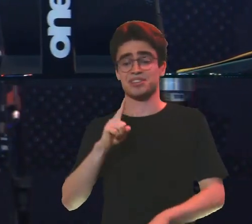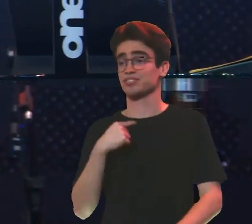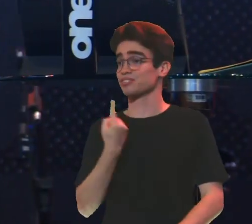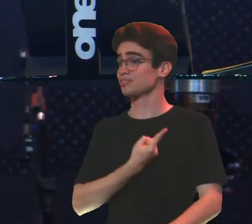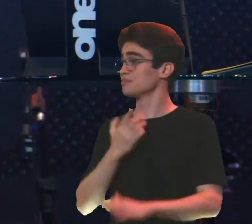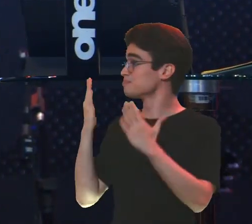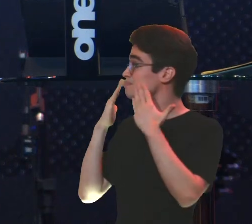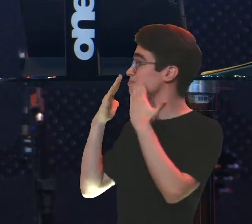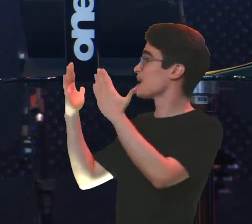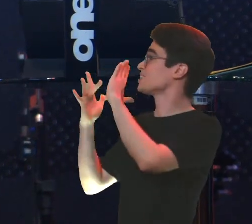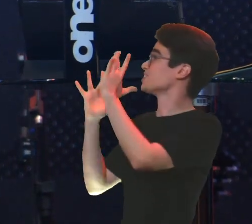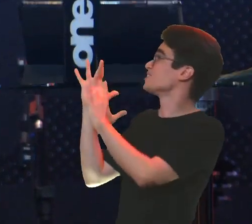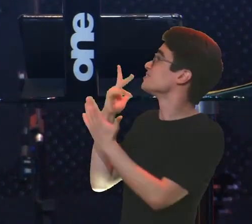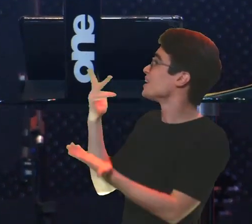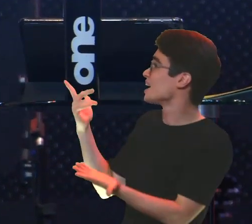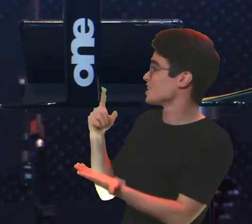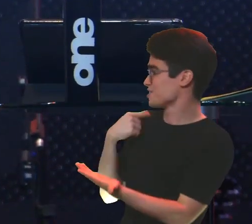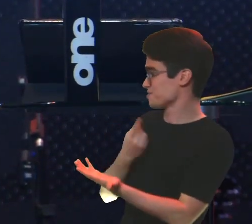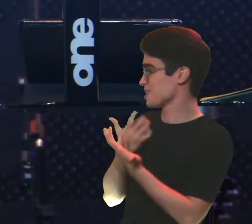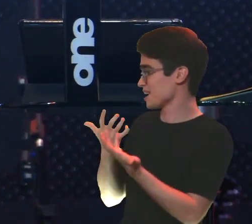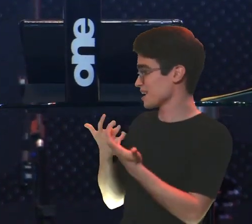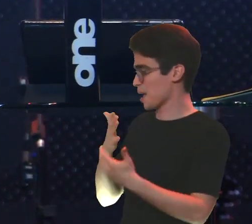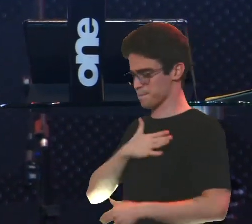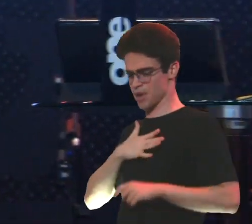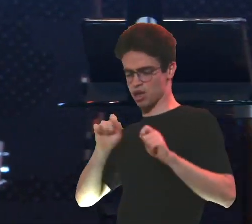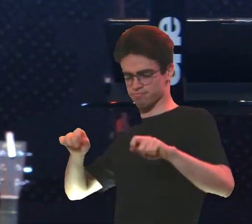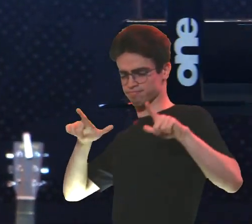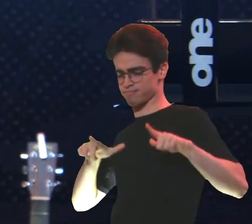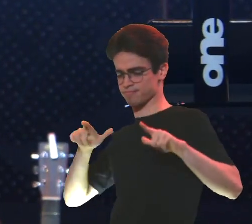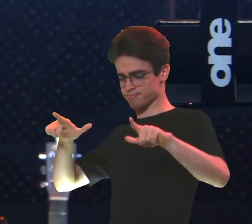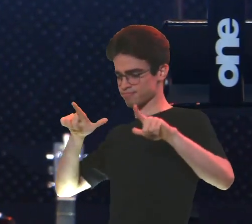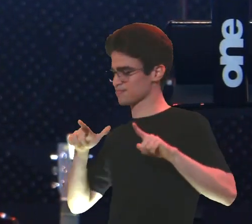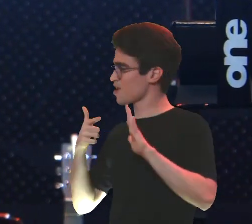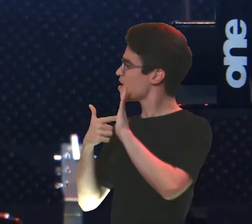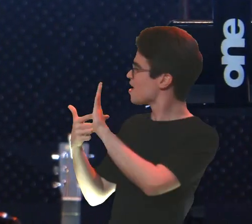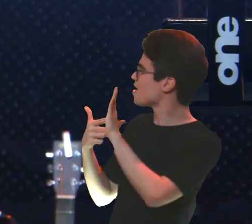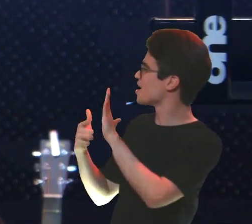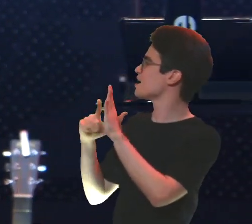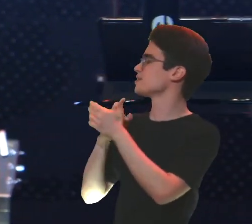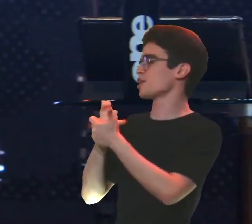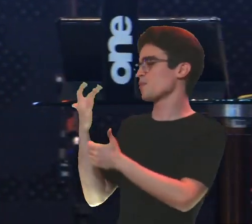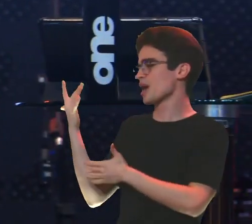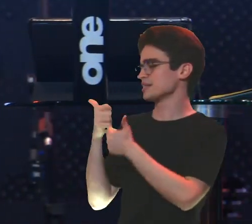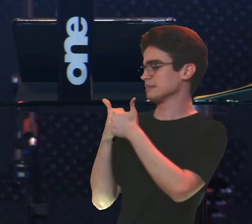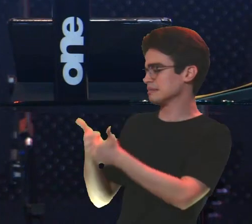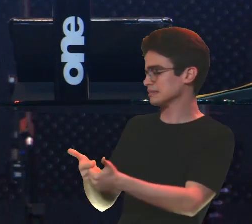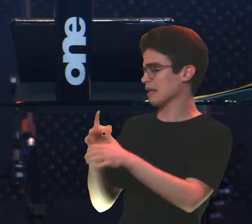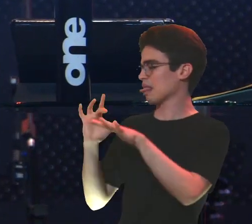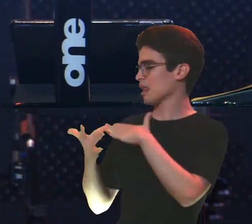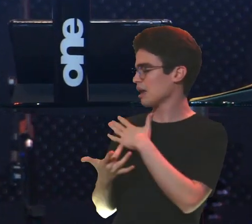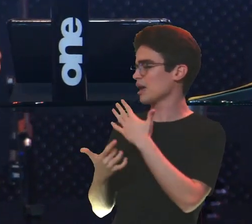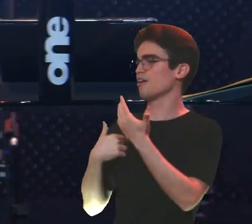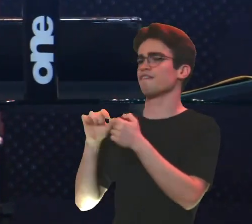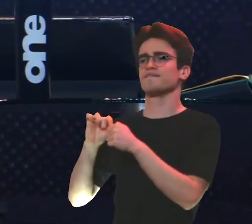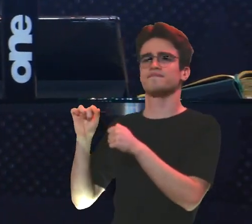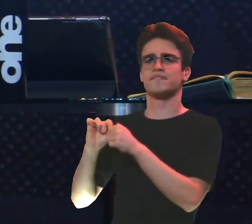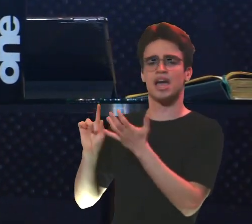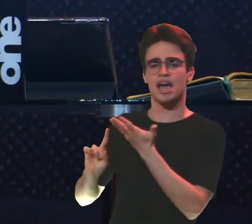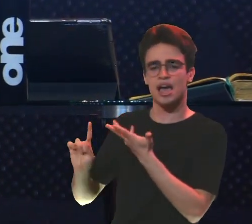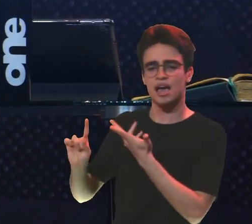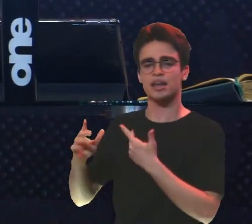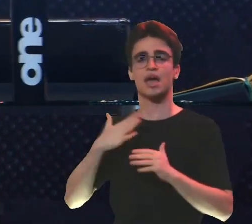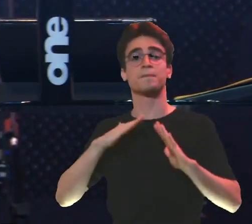eu fico pensando, será que Ele vai querer que a gente apresente os títulos? Olha aqui, Jesus, eu tive tantos seguidores, eu fiz tal coisa, na minha escola todo